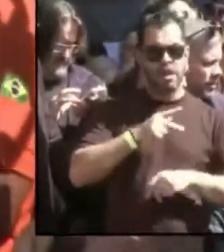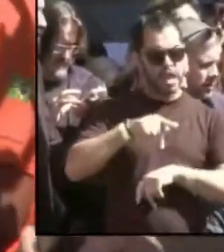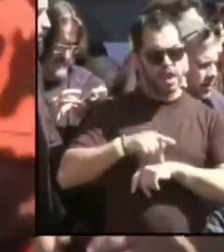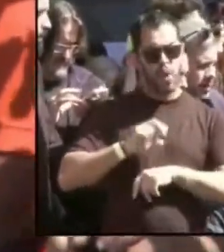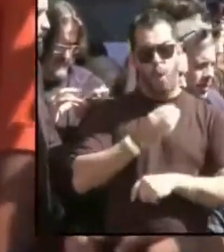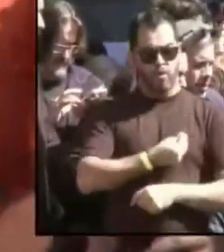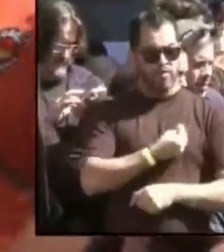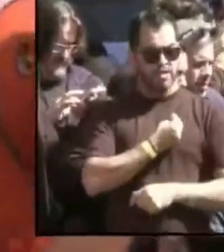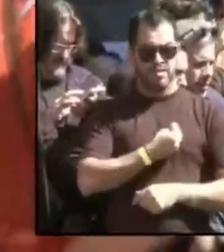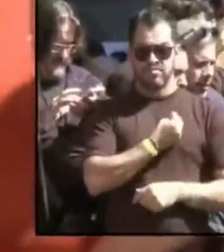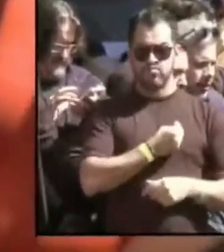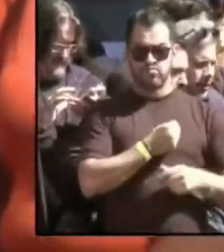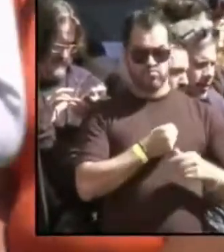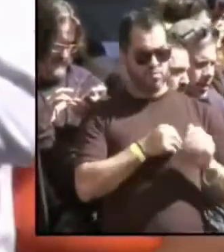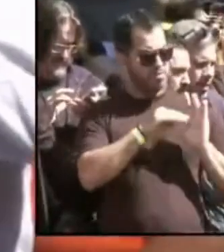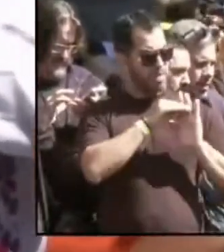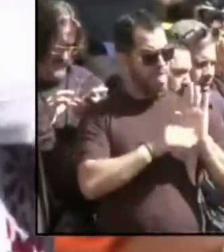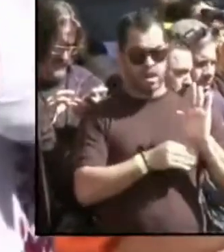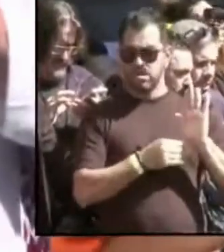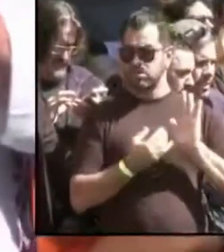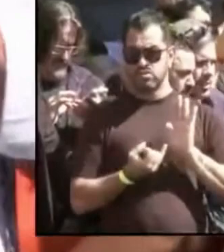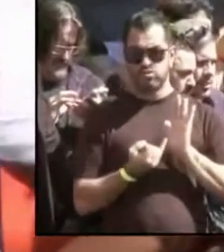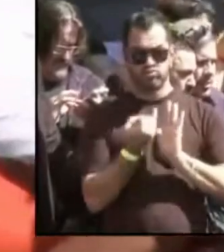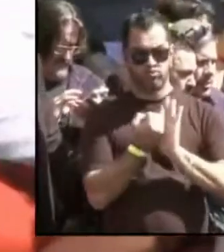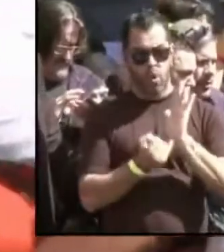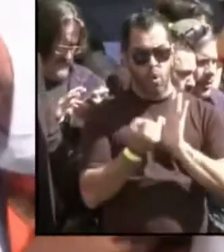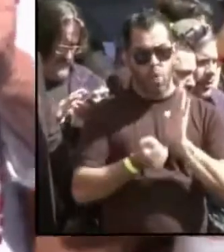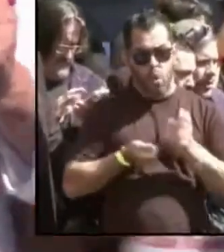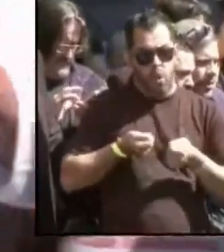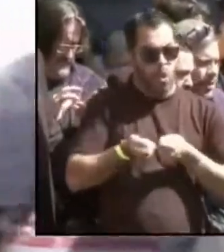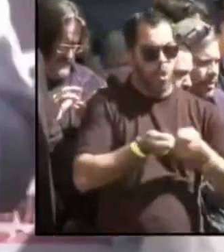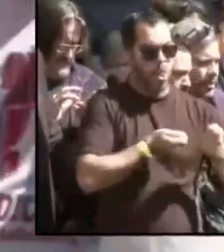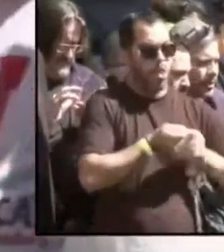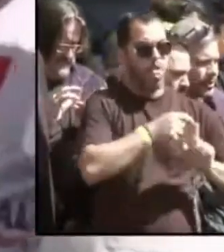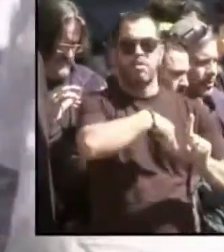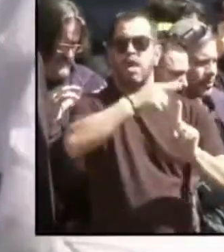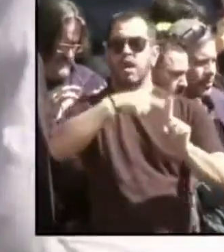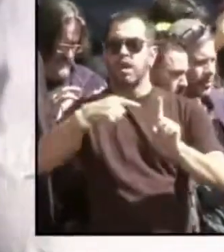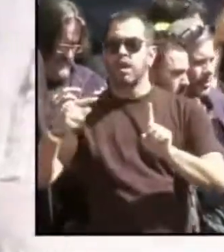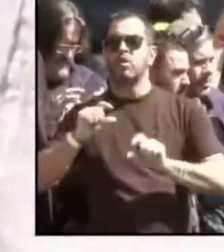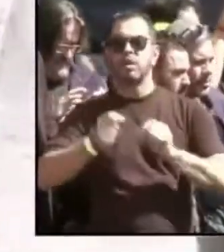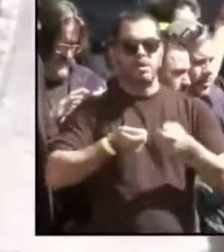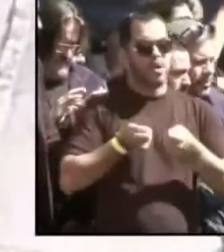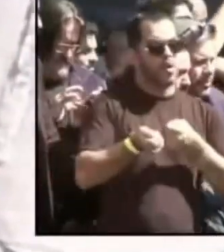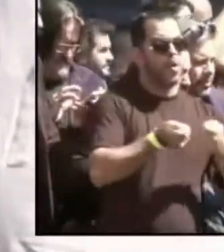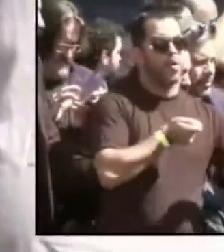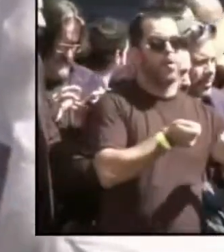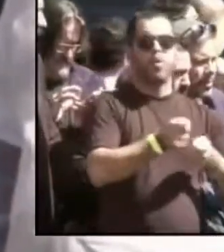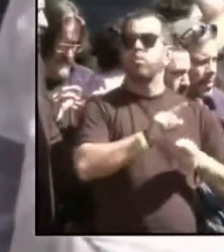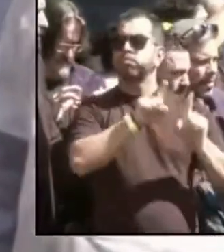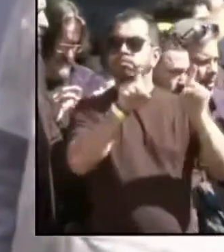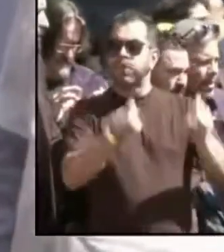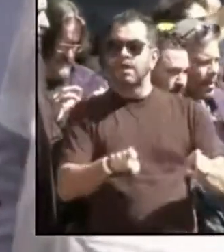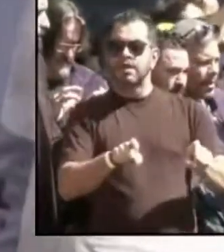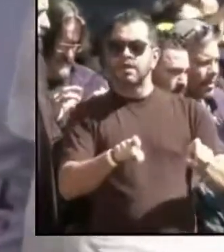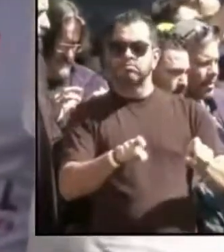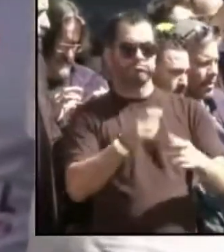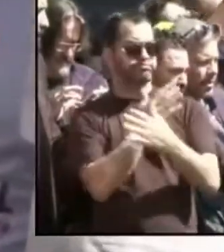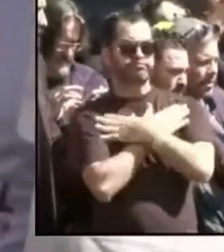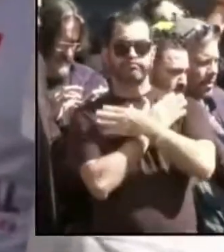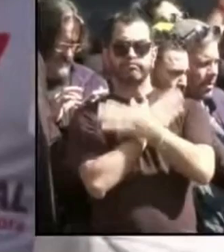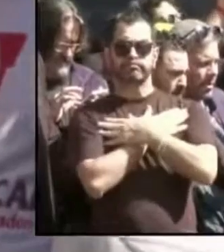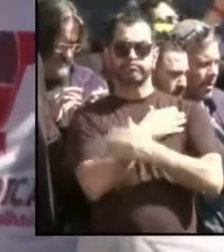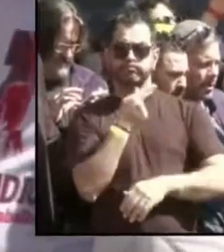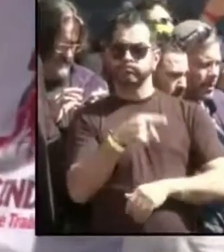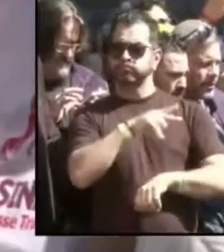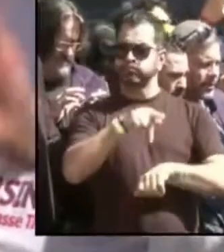país onde a taxa de juros não controla a inflação. Ela controla, na verdade, o desemprego